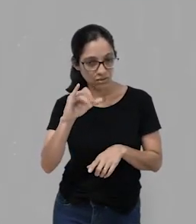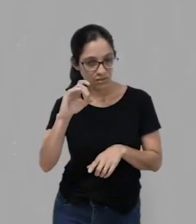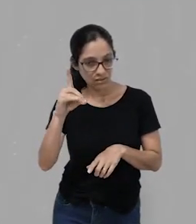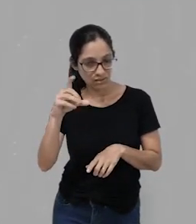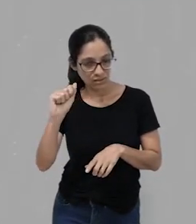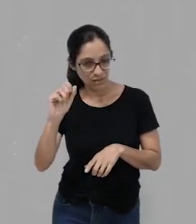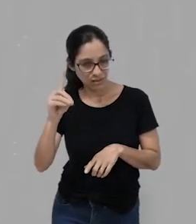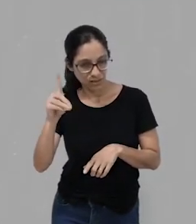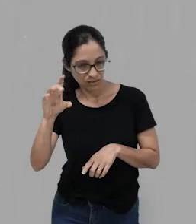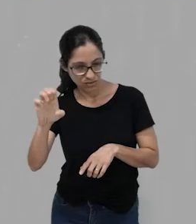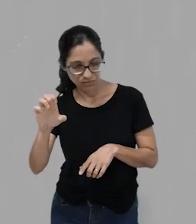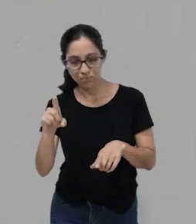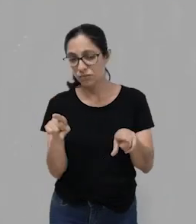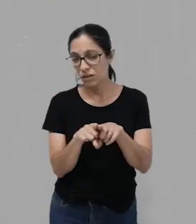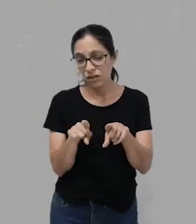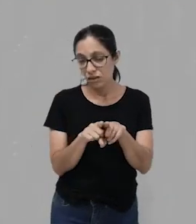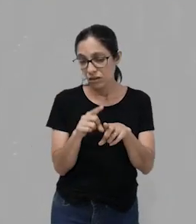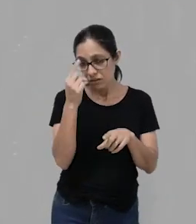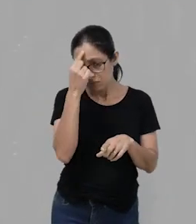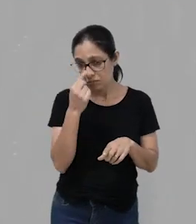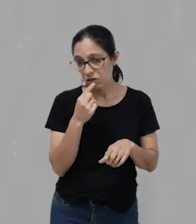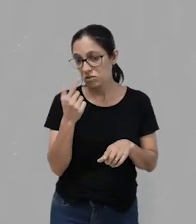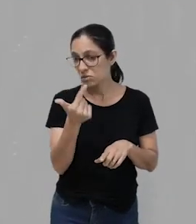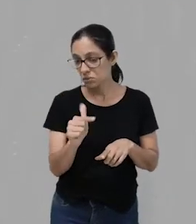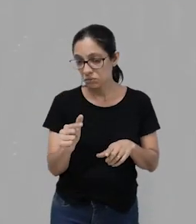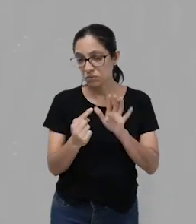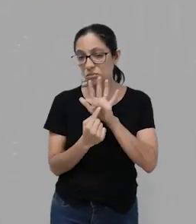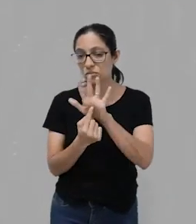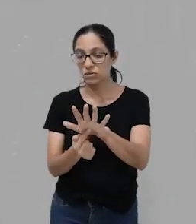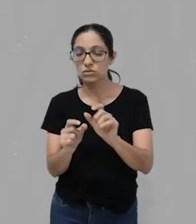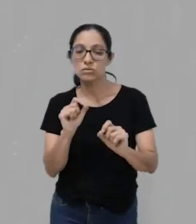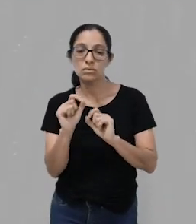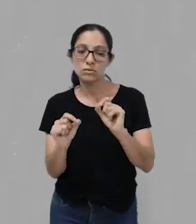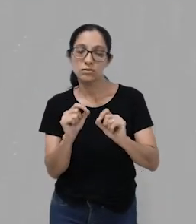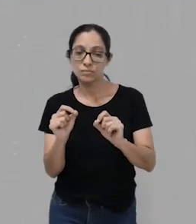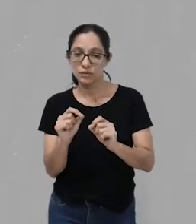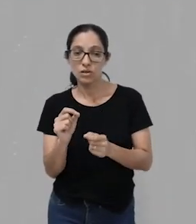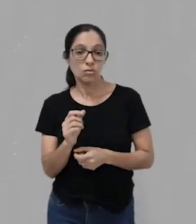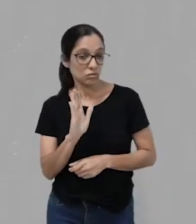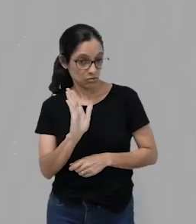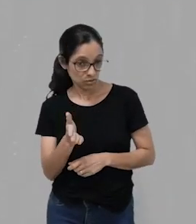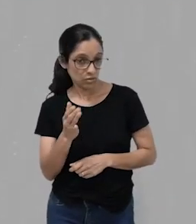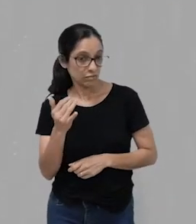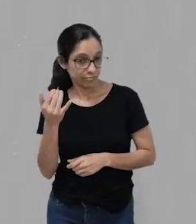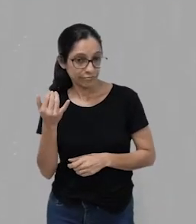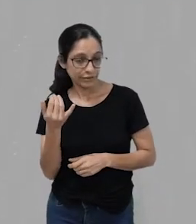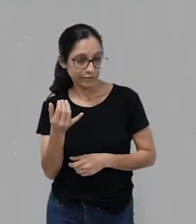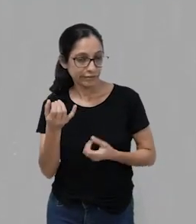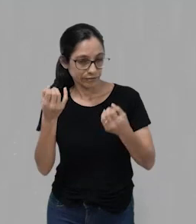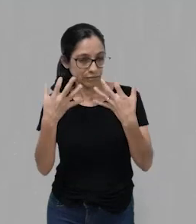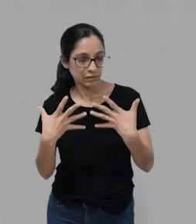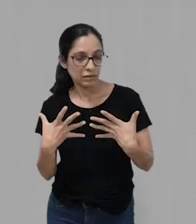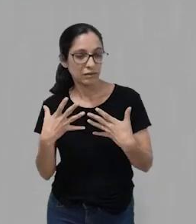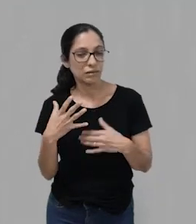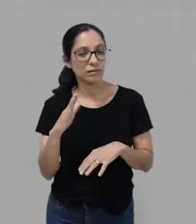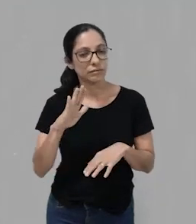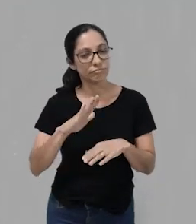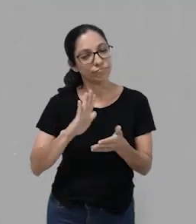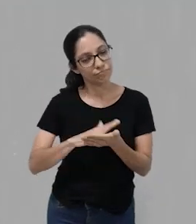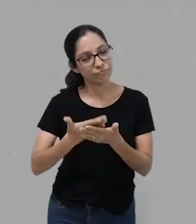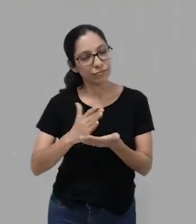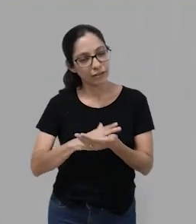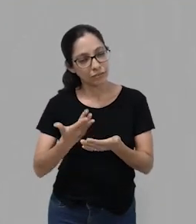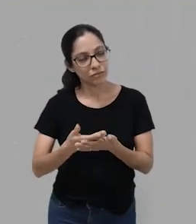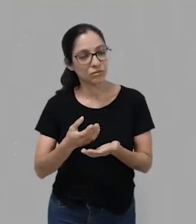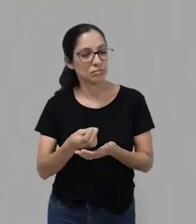do nosso dia a dia, aquilo que eu falei ainda há pouco para vocês, quando eu citei o caso aqui da minha parceira de hoje, da Mariane. Um indivíduo, no